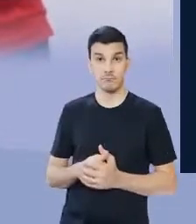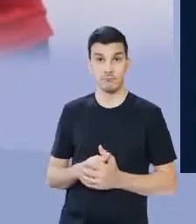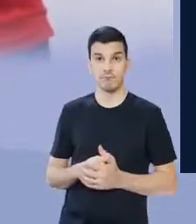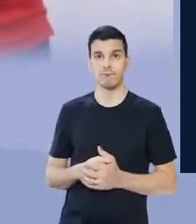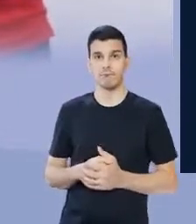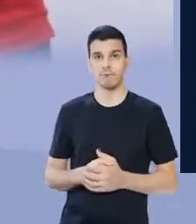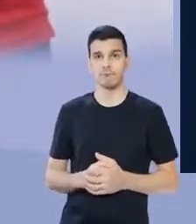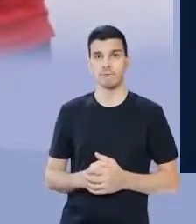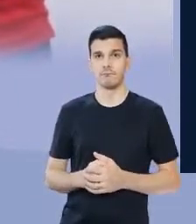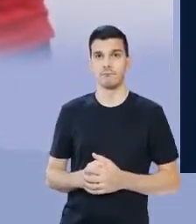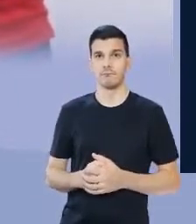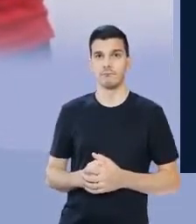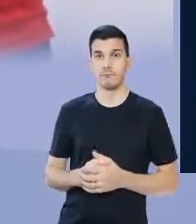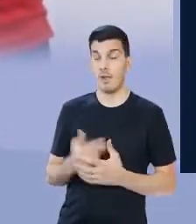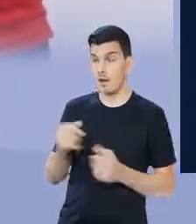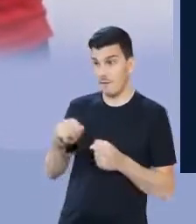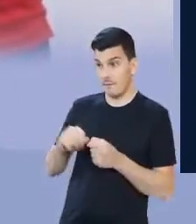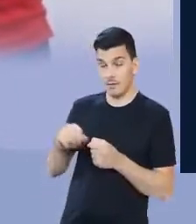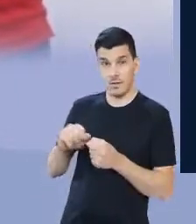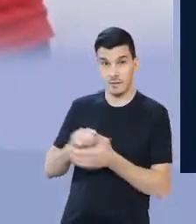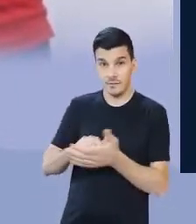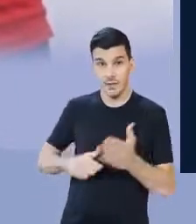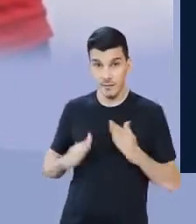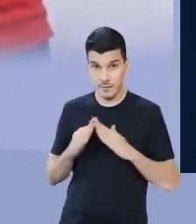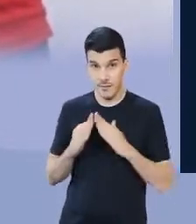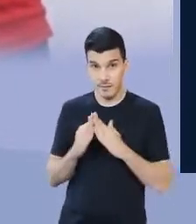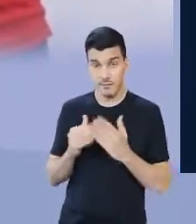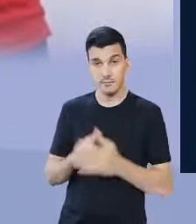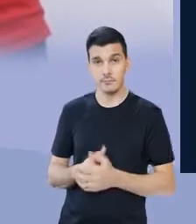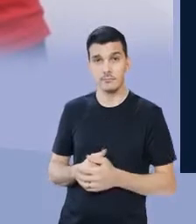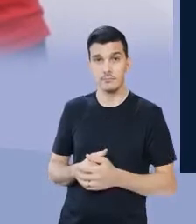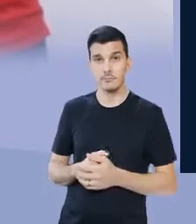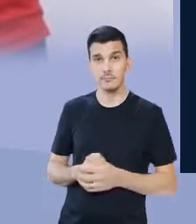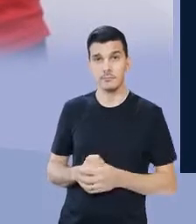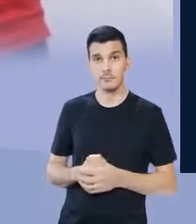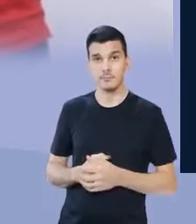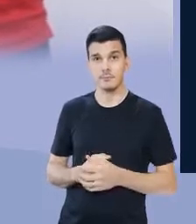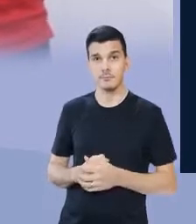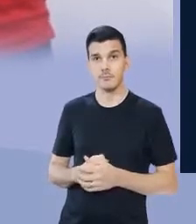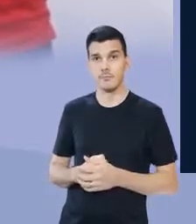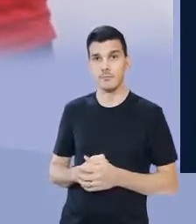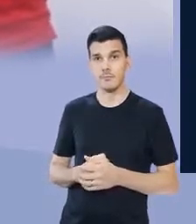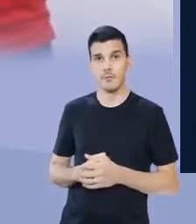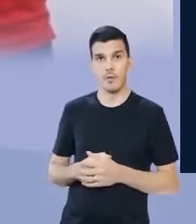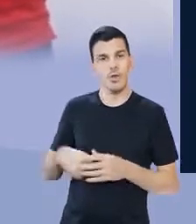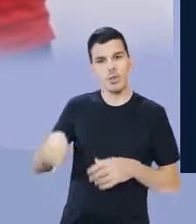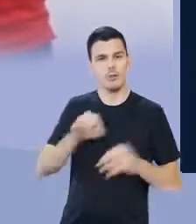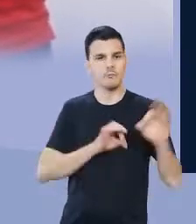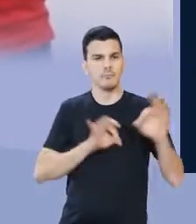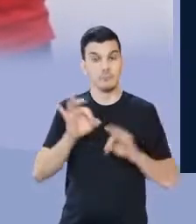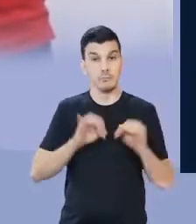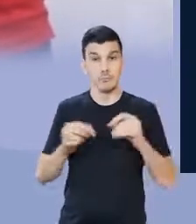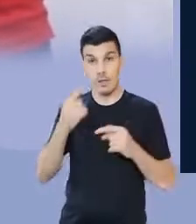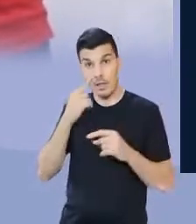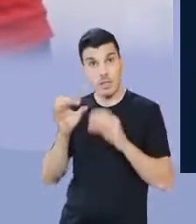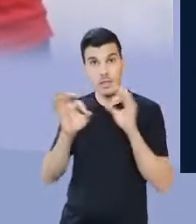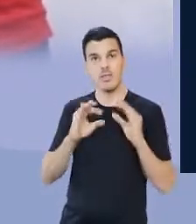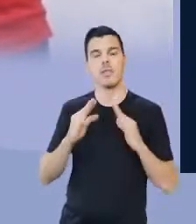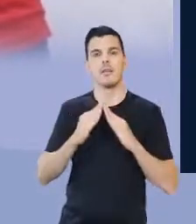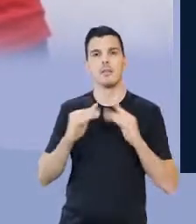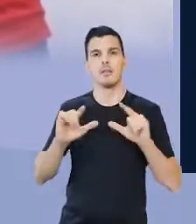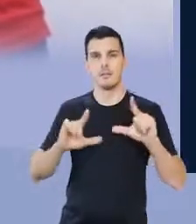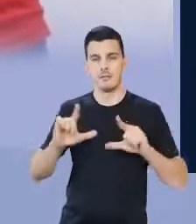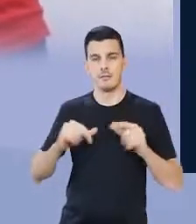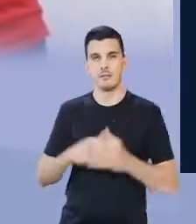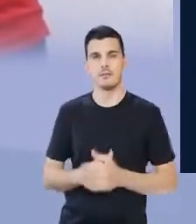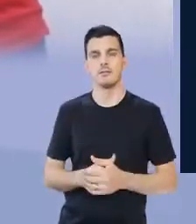homework. Ele estava fazendo a tarefa de casa dele. We were watching TV. Nós estávamos assistindo TV. It was raining a